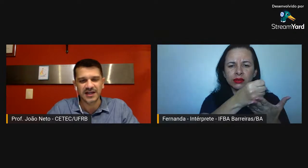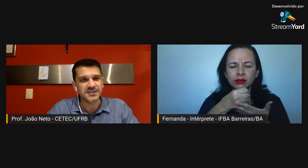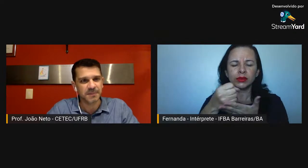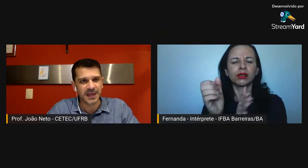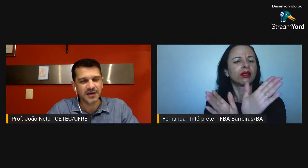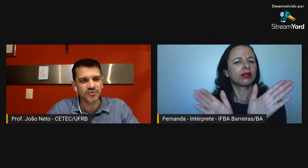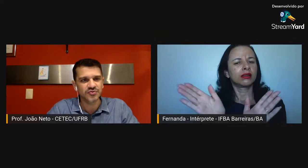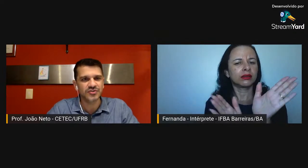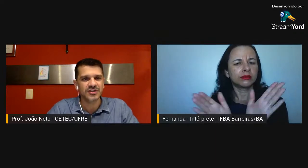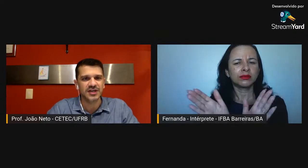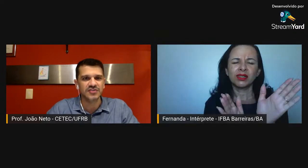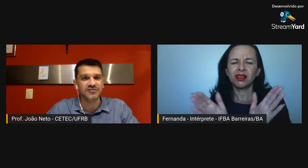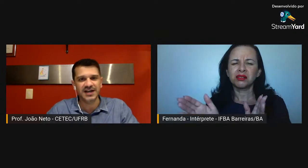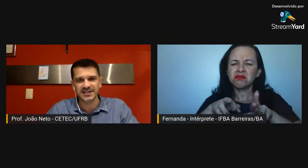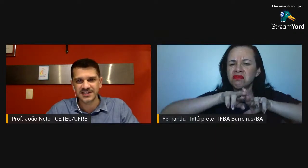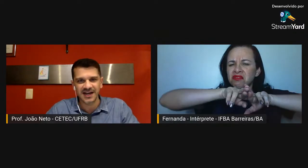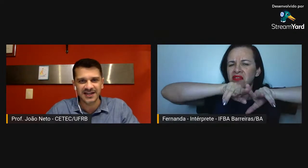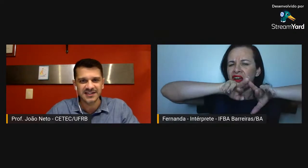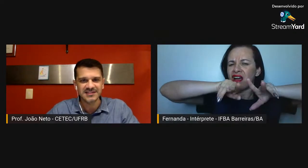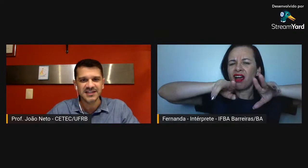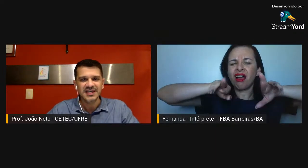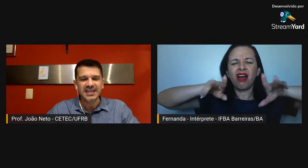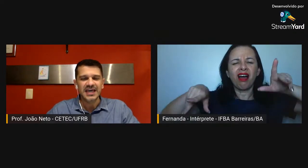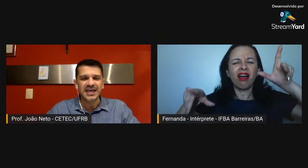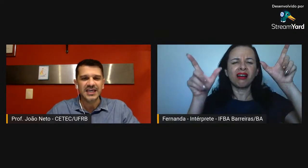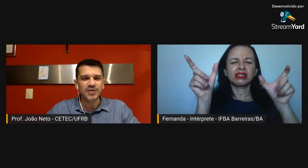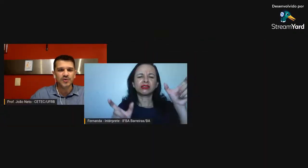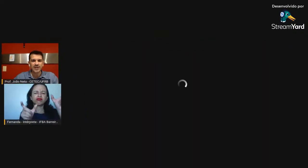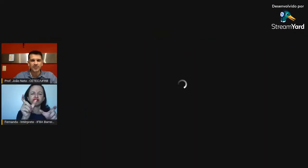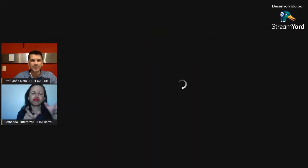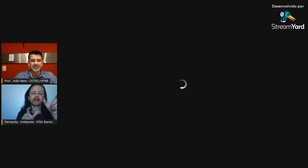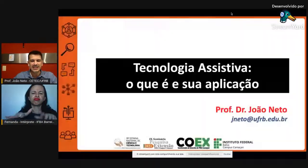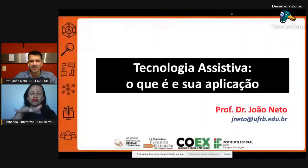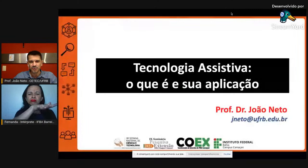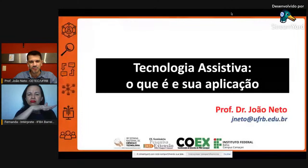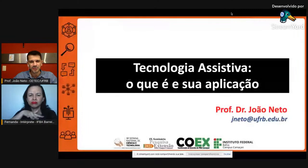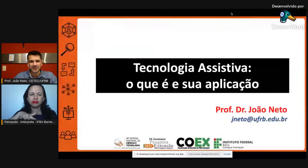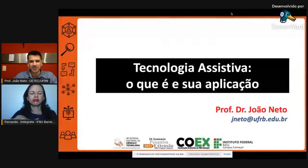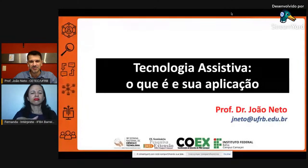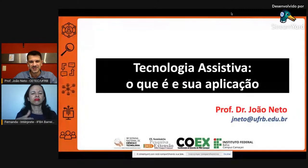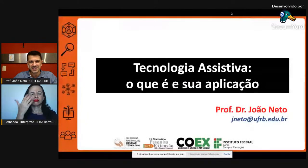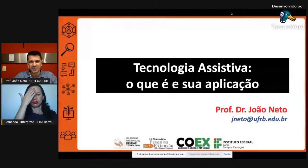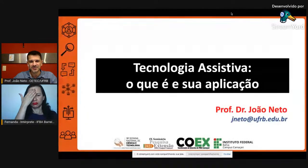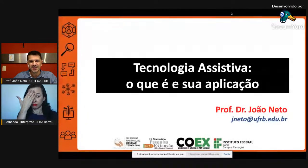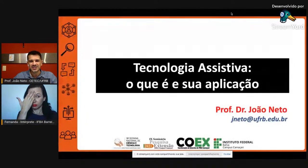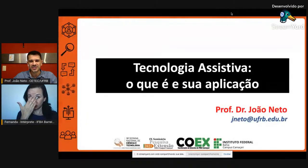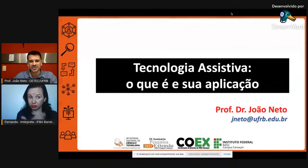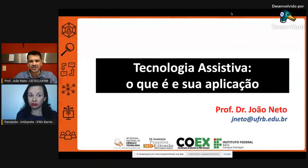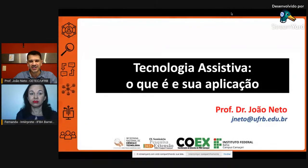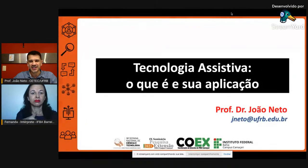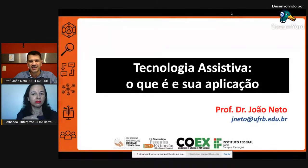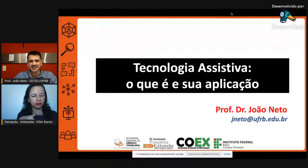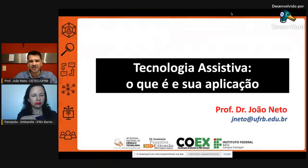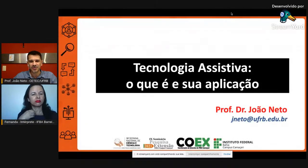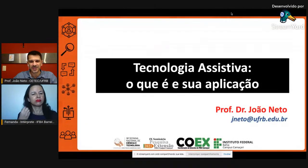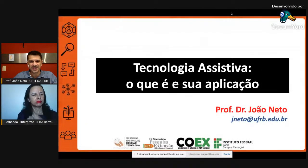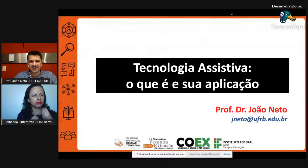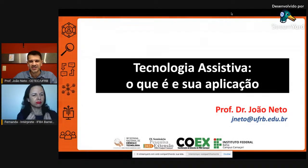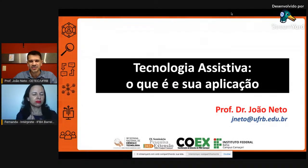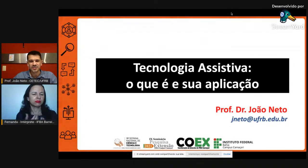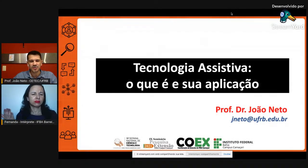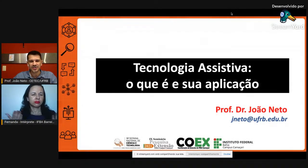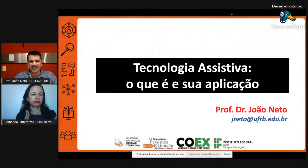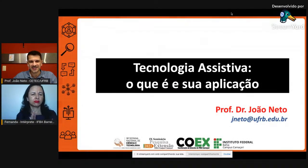a pectus em várias áreas e eu não quero de maneira alguma não tem uma missão de